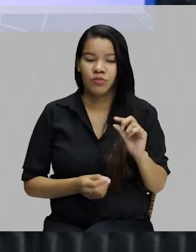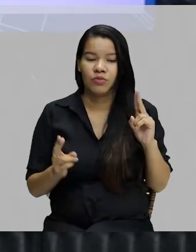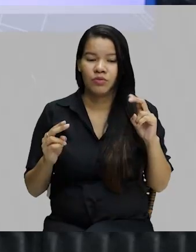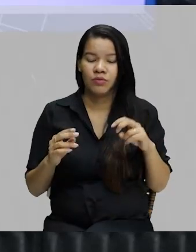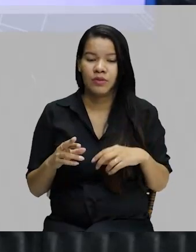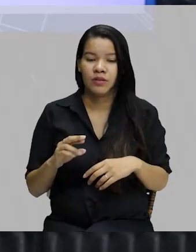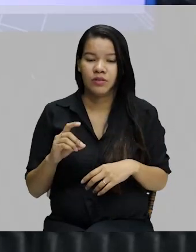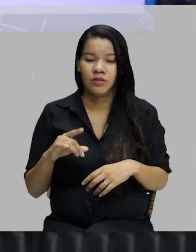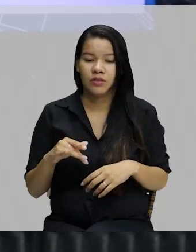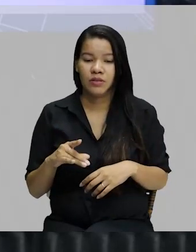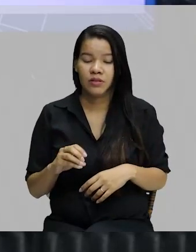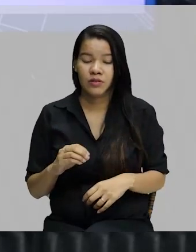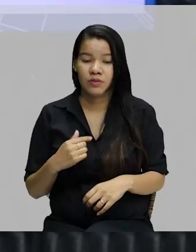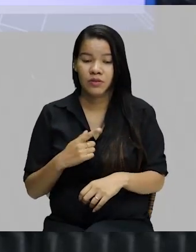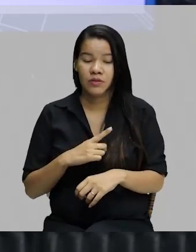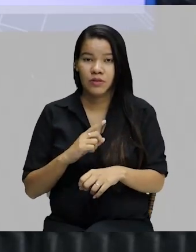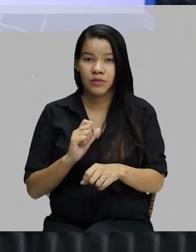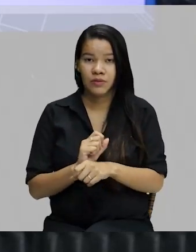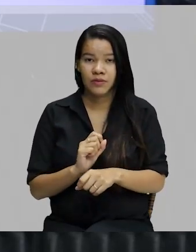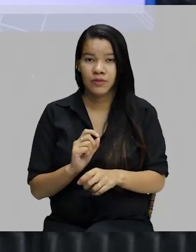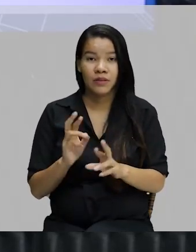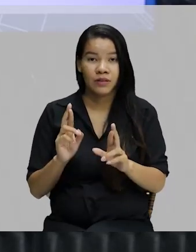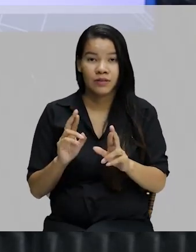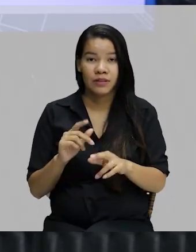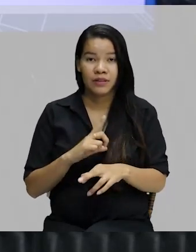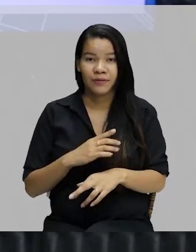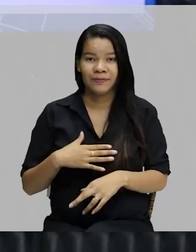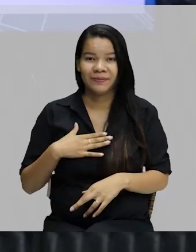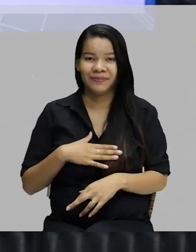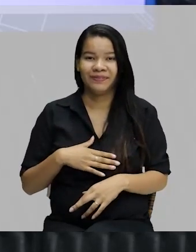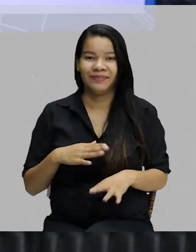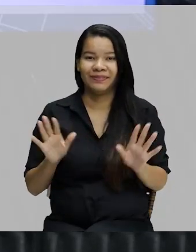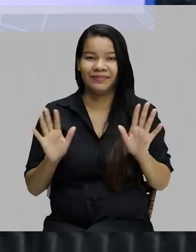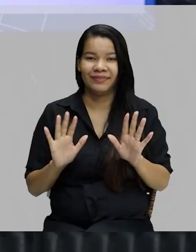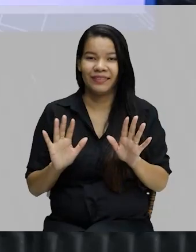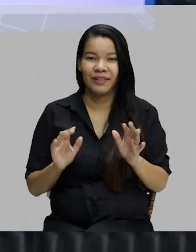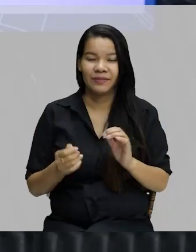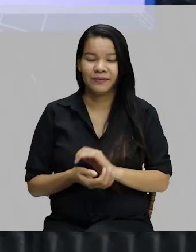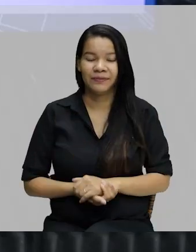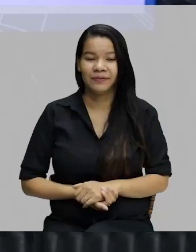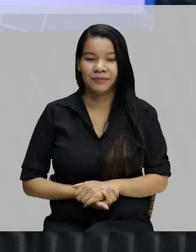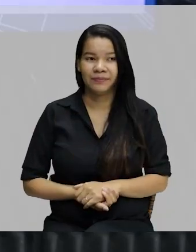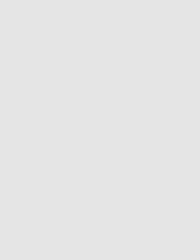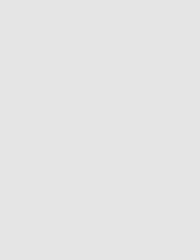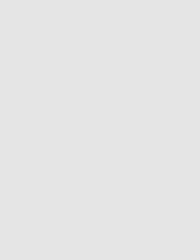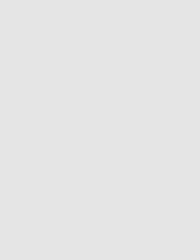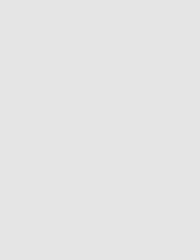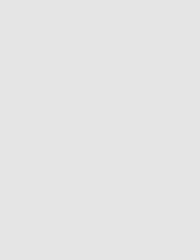radiação. Espero que vocês tenham gostado. Vou ficando por aqui, turma. Forte abraço. Valeu.